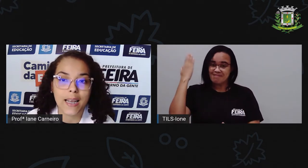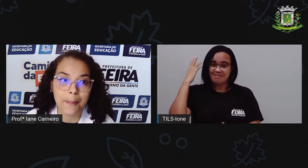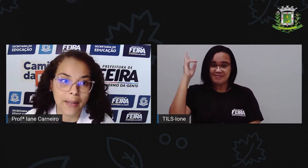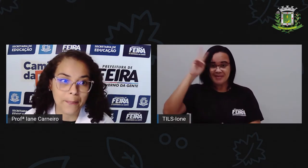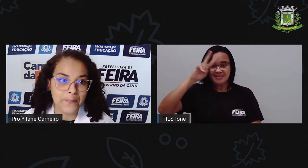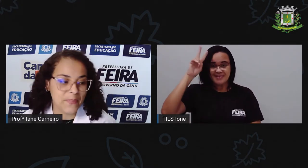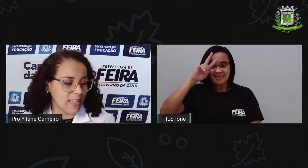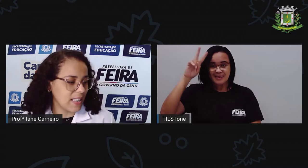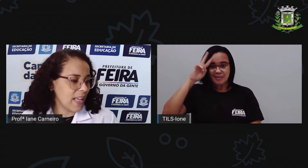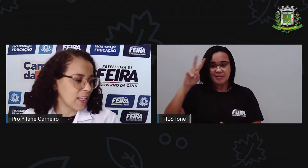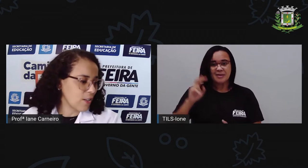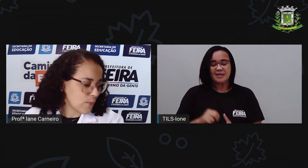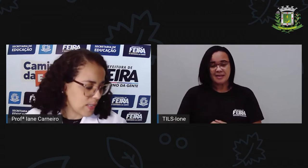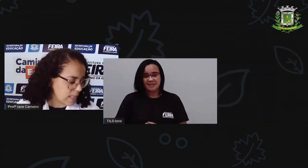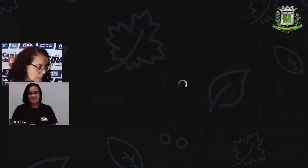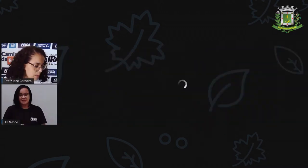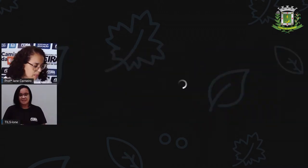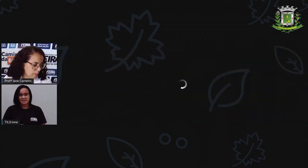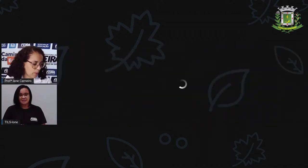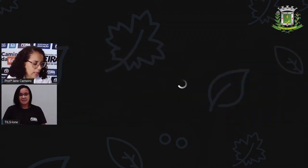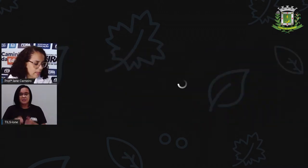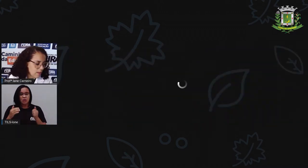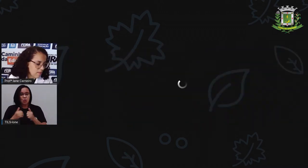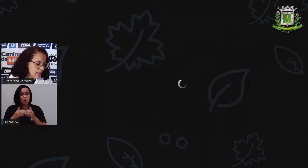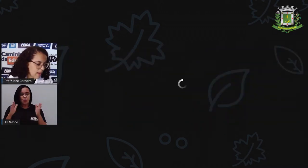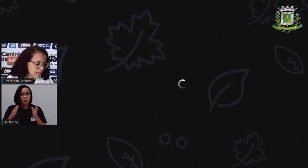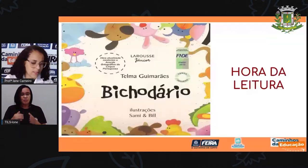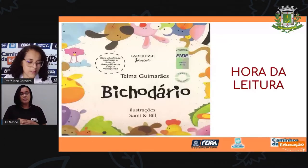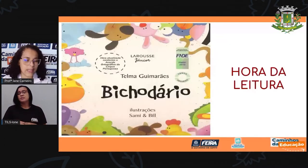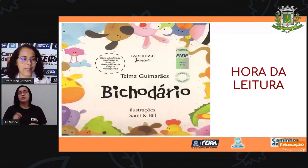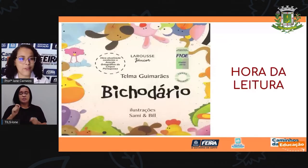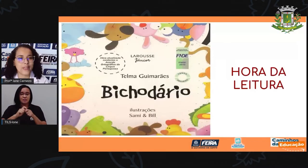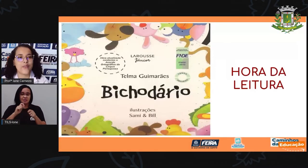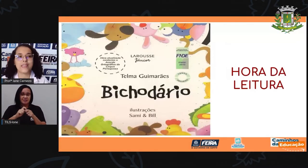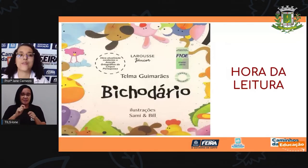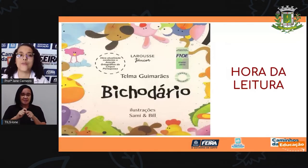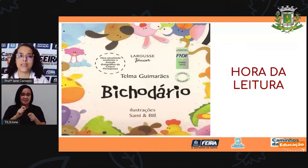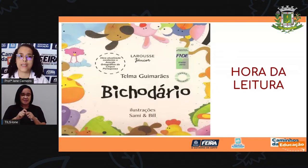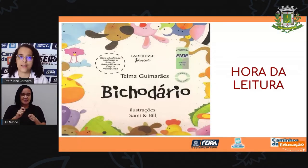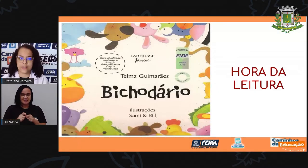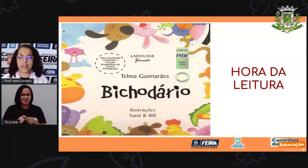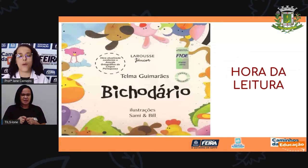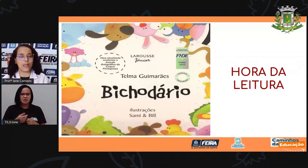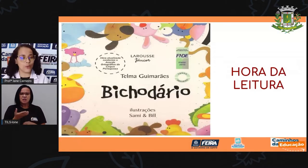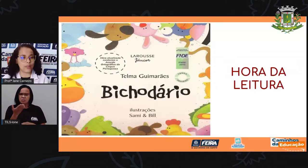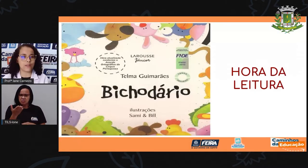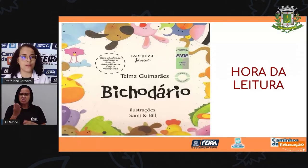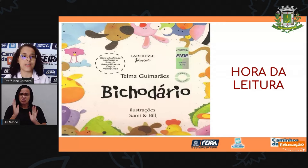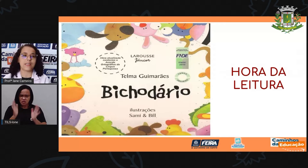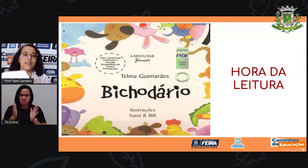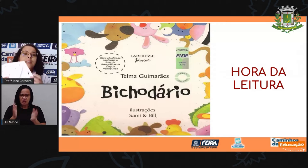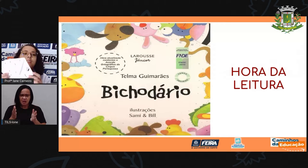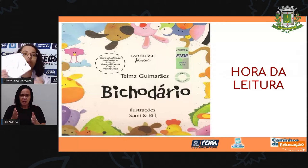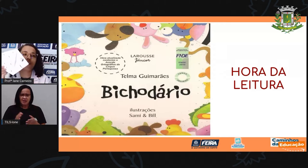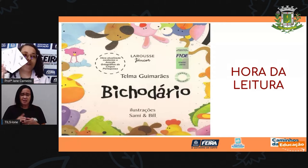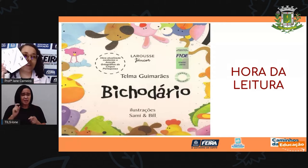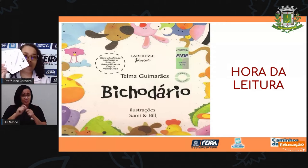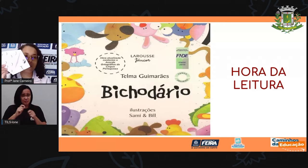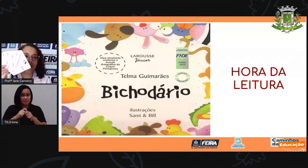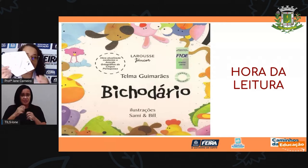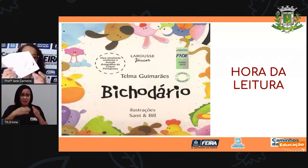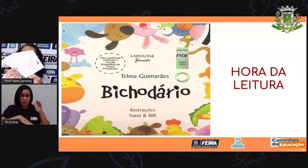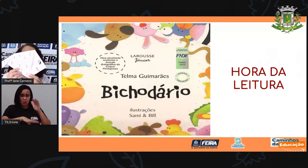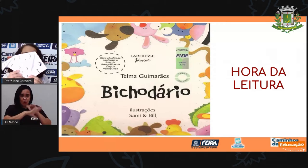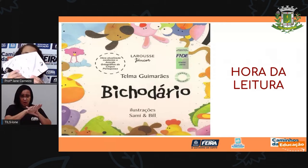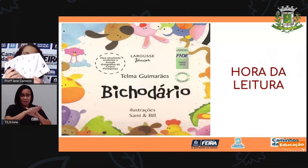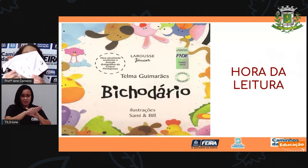dobradura. Quem lembra, né, que nós fizemos? A Pro tá aqui com elas. Ó, você fez as suas? Você guardou as suas? Então, nós